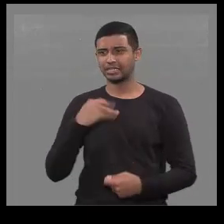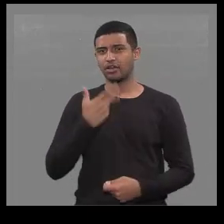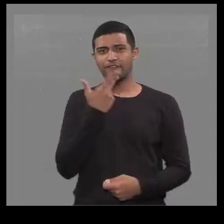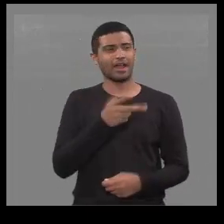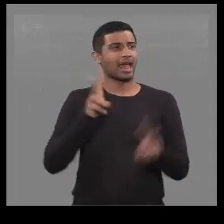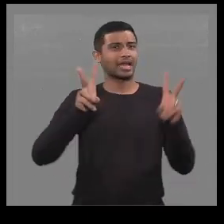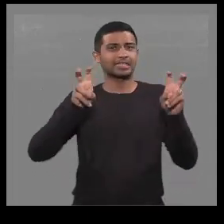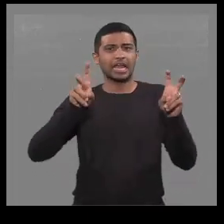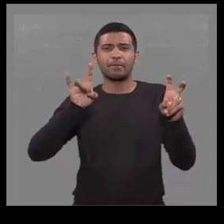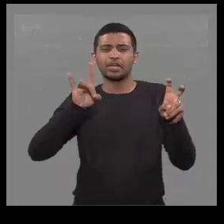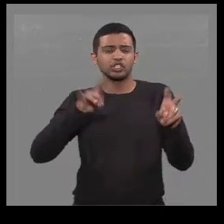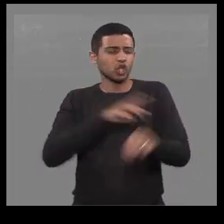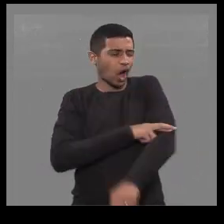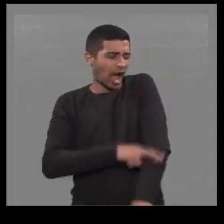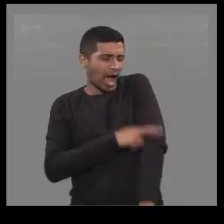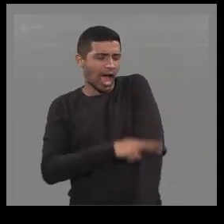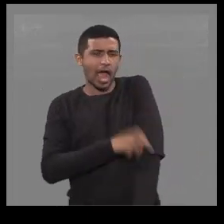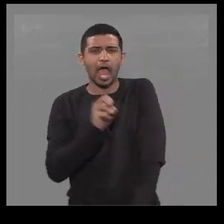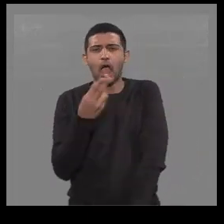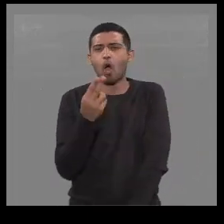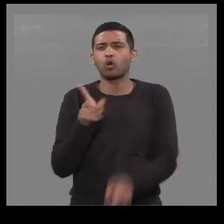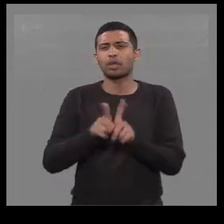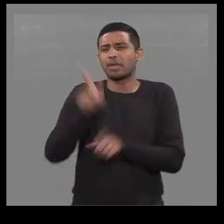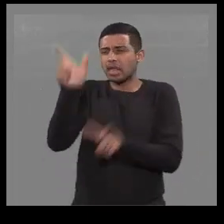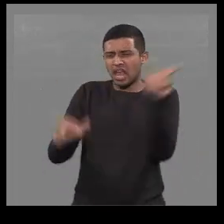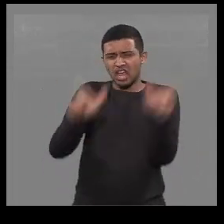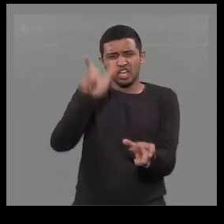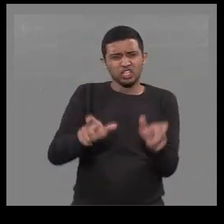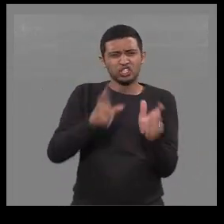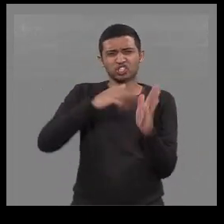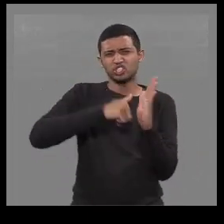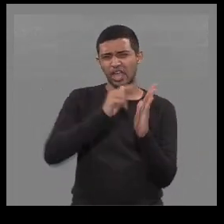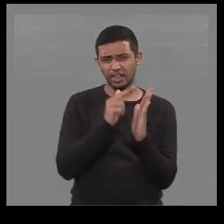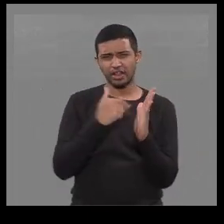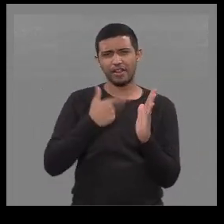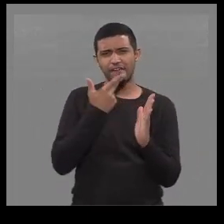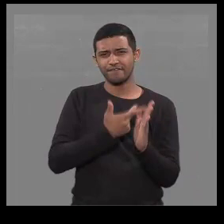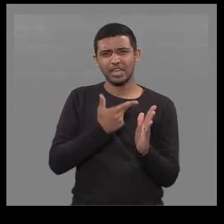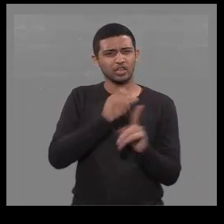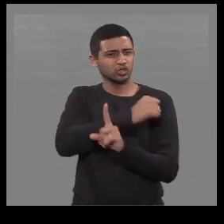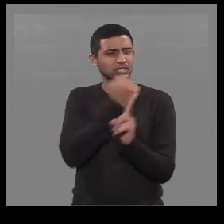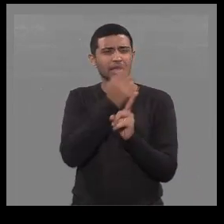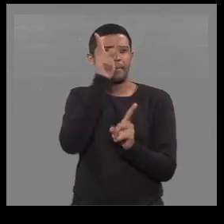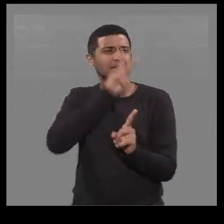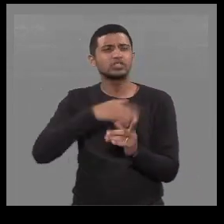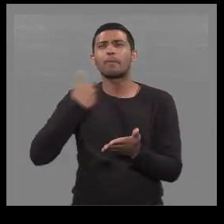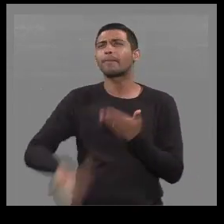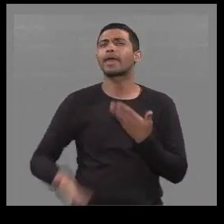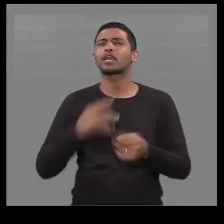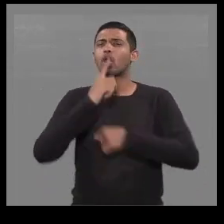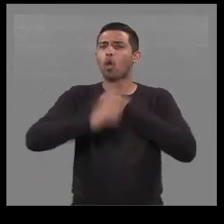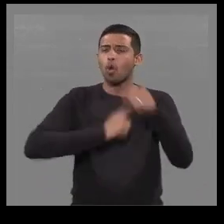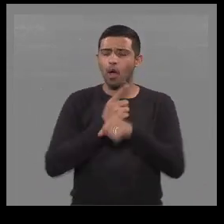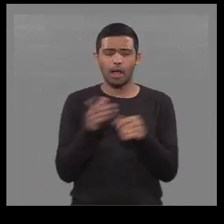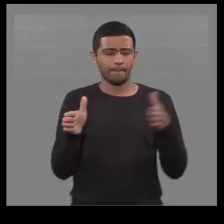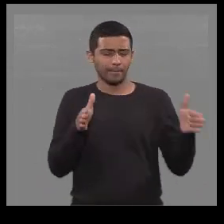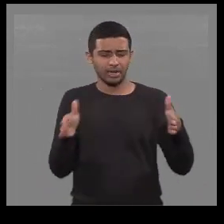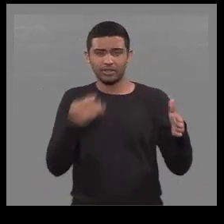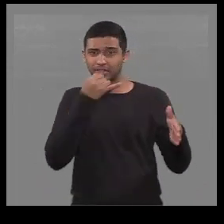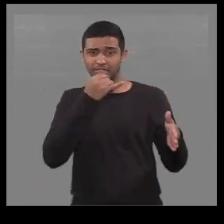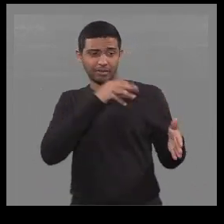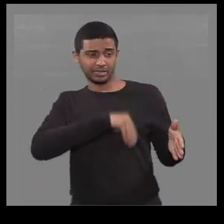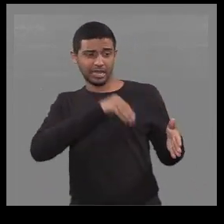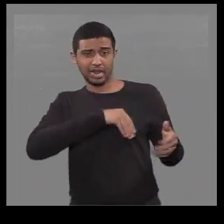econômica. Se a gente for falar tanto da questão racial quanto da questão de gênero, a sociedade brasileira ela perde por ano, por exemplo,